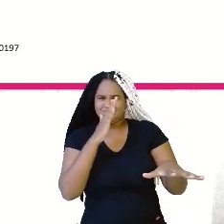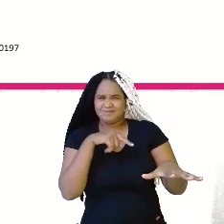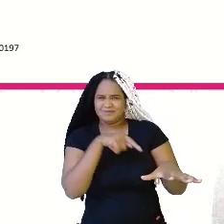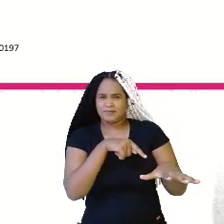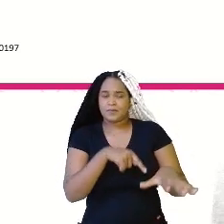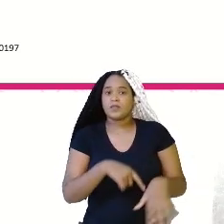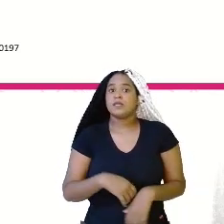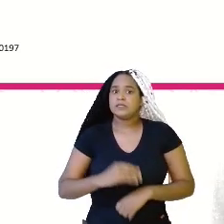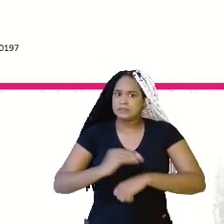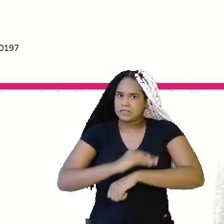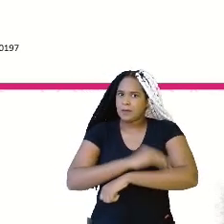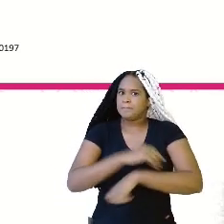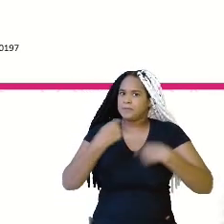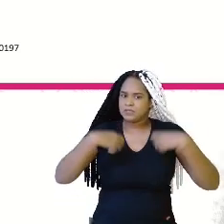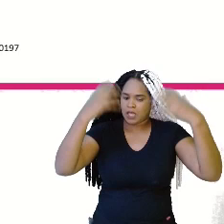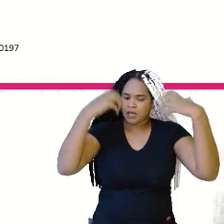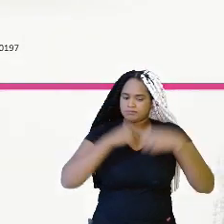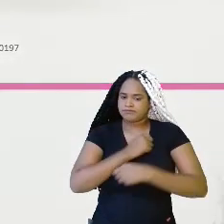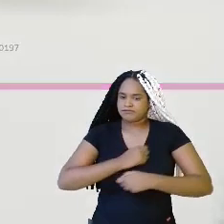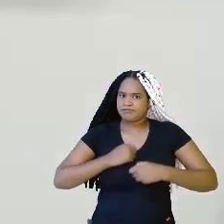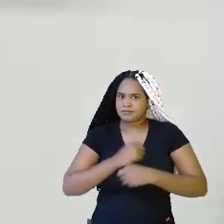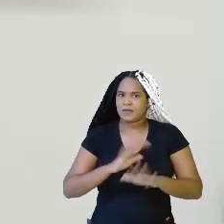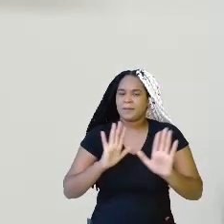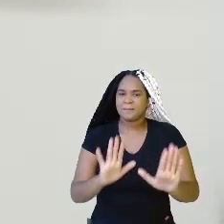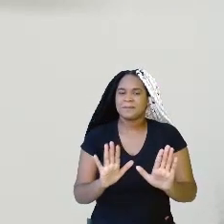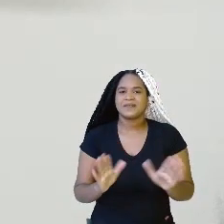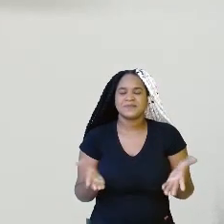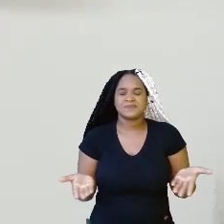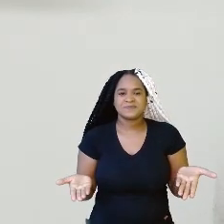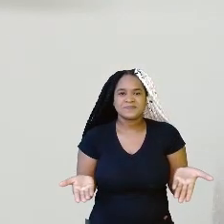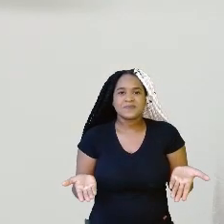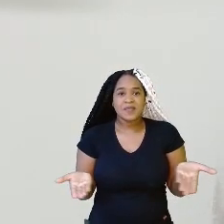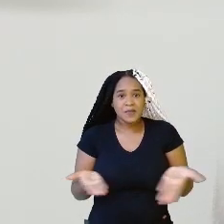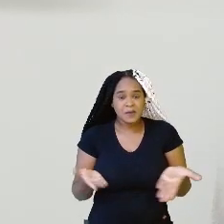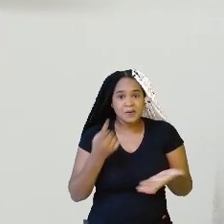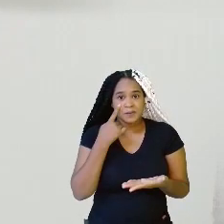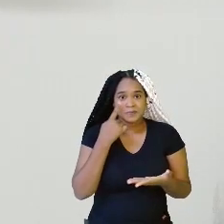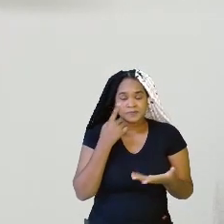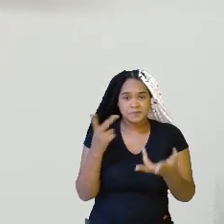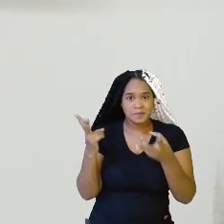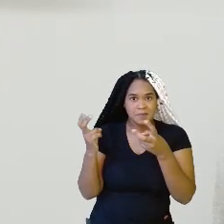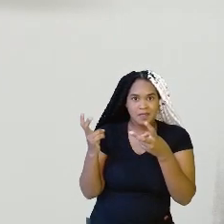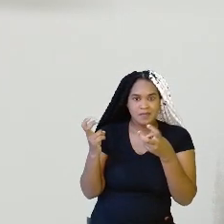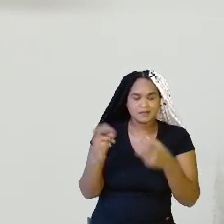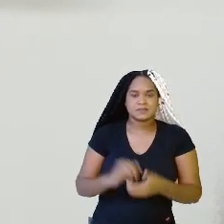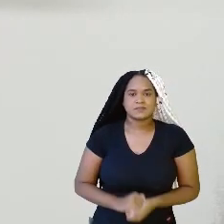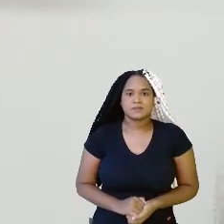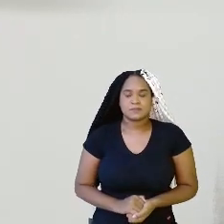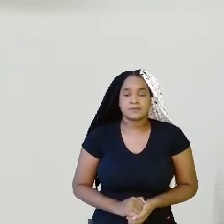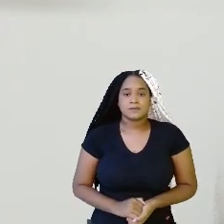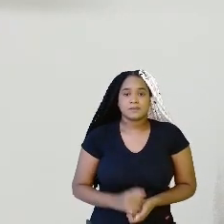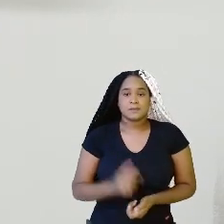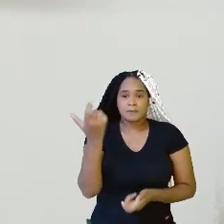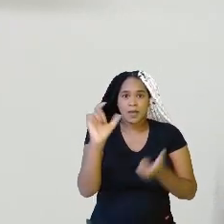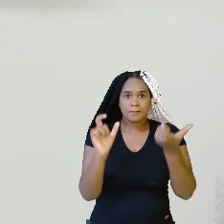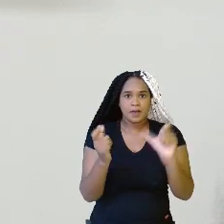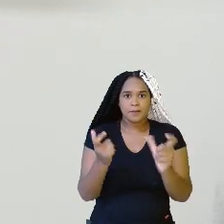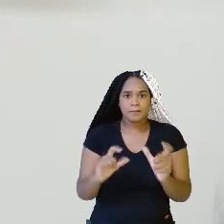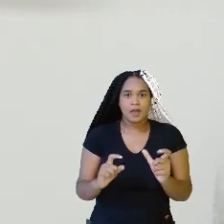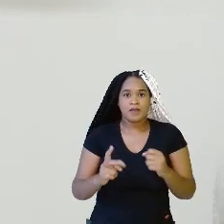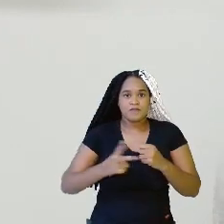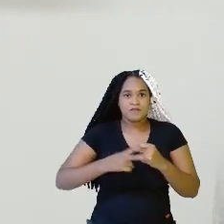sapo aí está precisando tomar mais banho, né? Mas tudo bem, não vem ao caso hoje na aula. Observe também os verbos estão destacados em